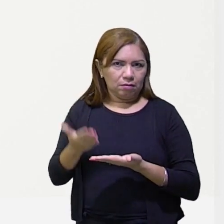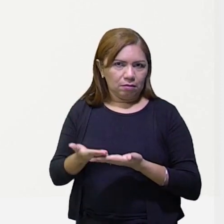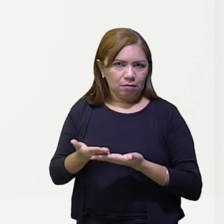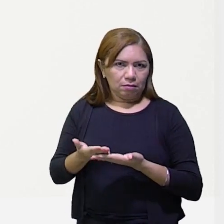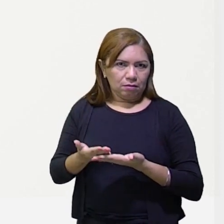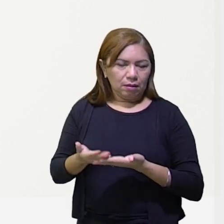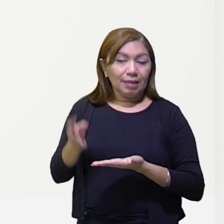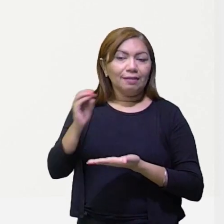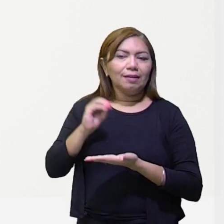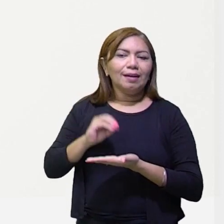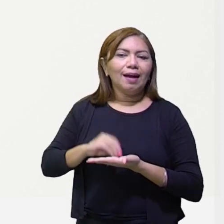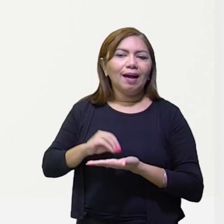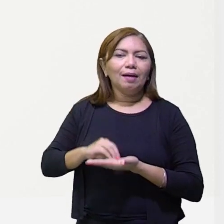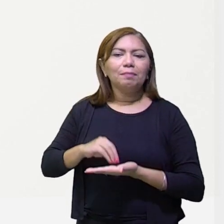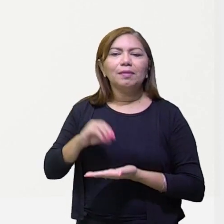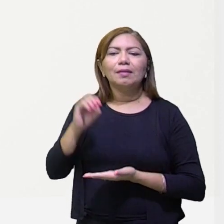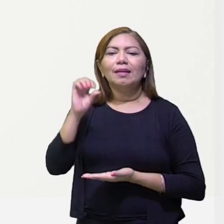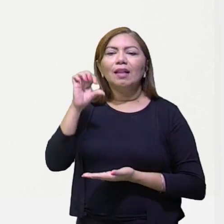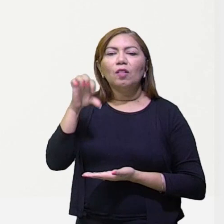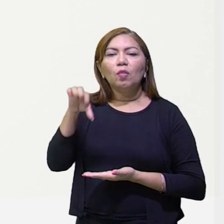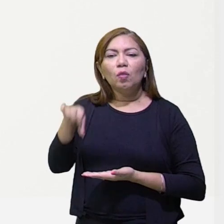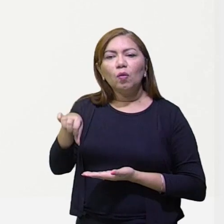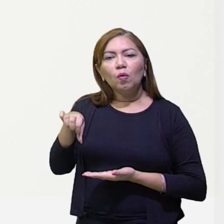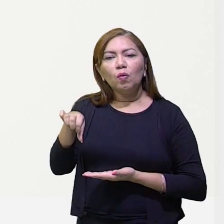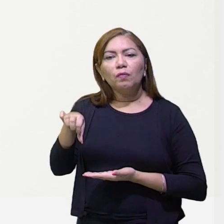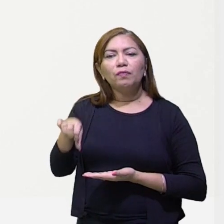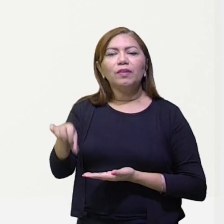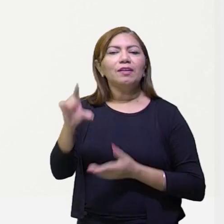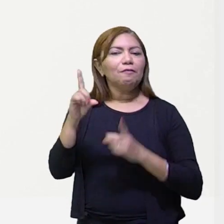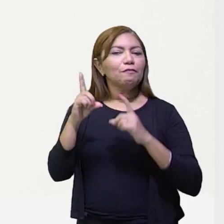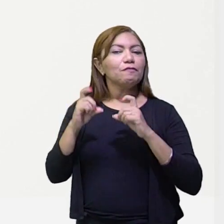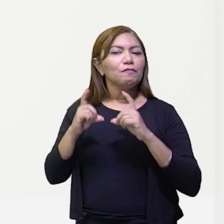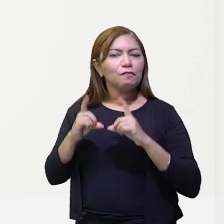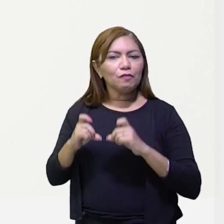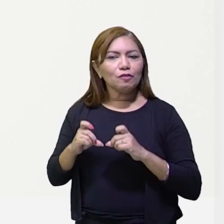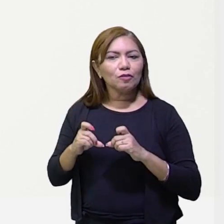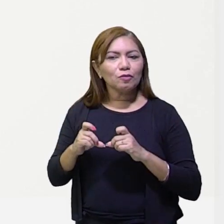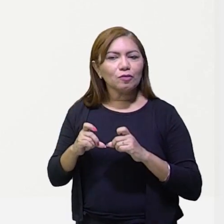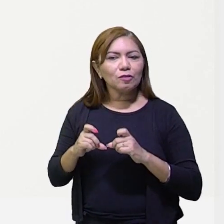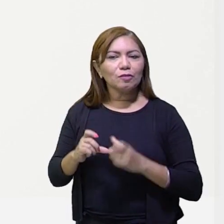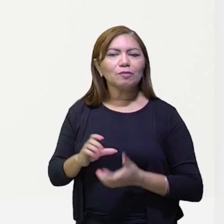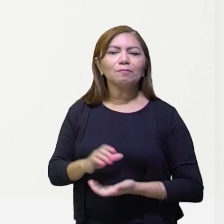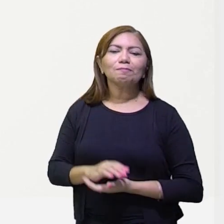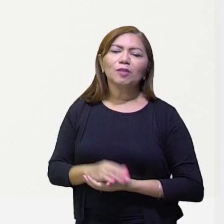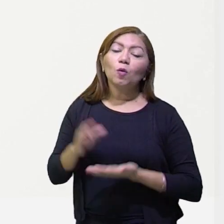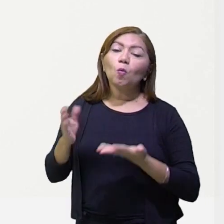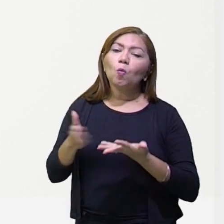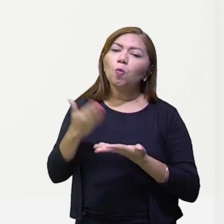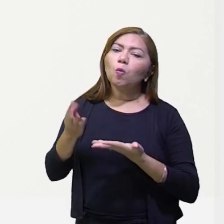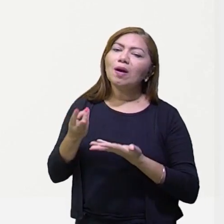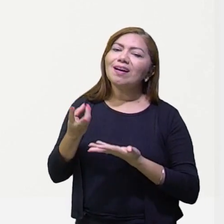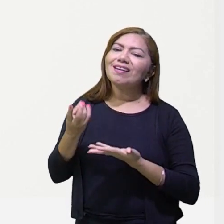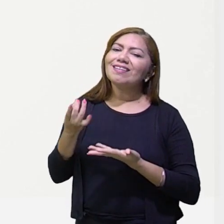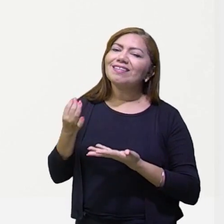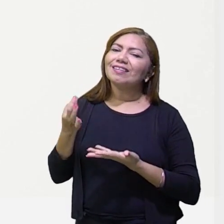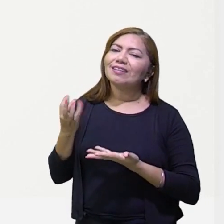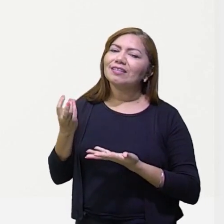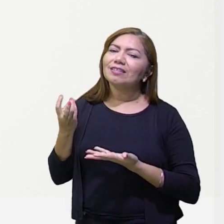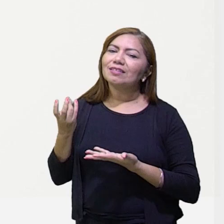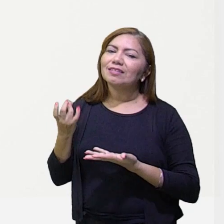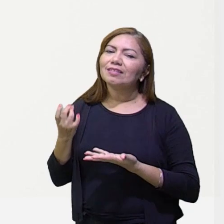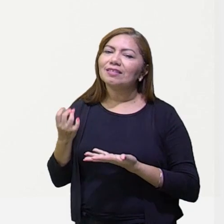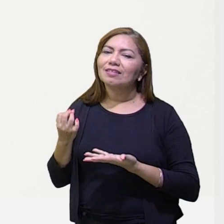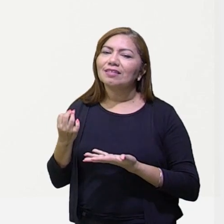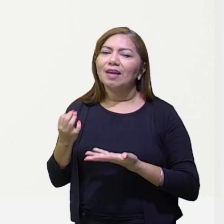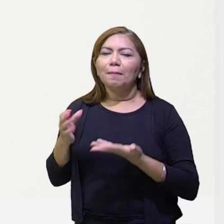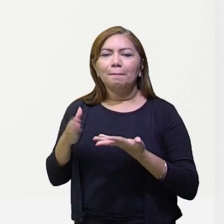Oba! Se em cada página cabem 9 fotos. Então, nesse caso,